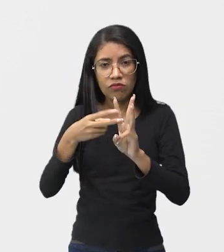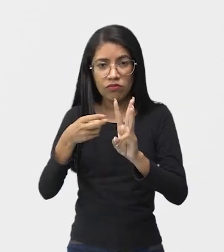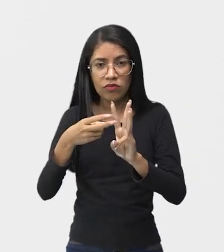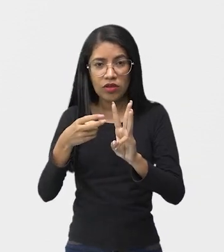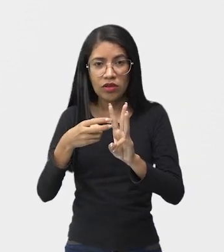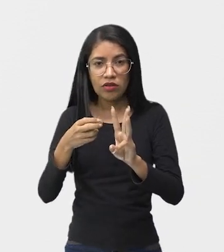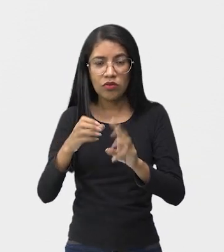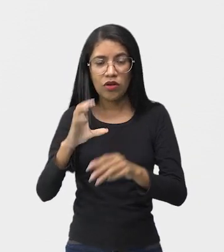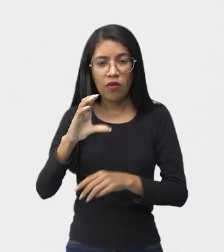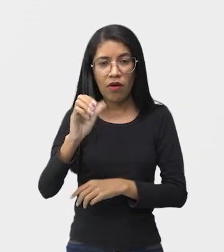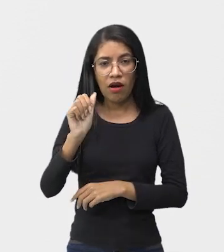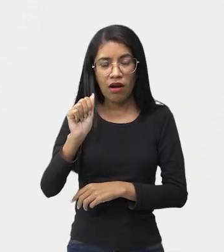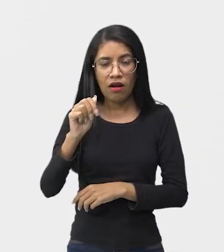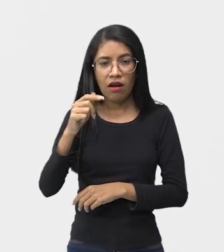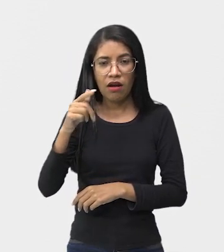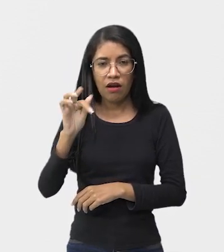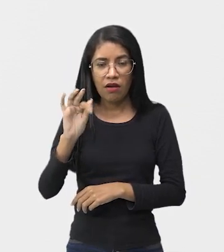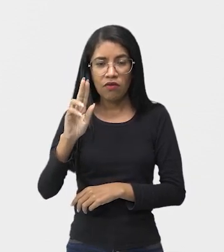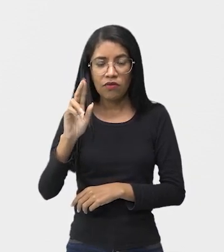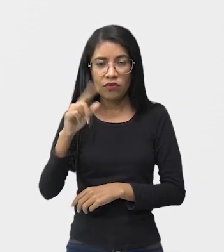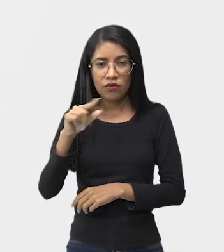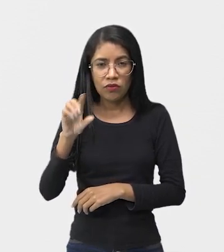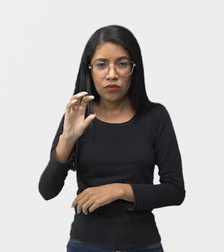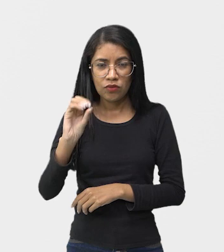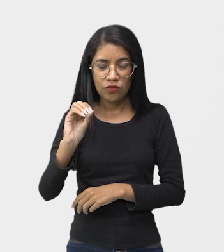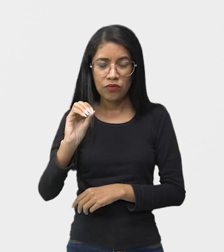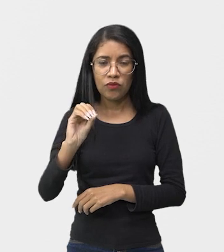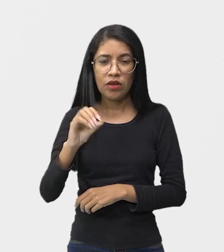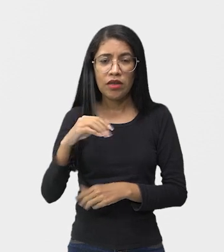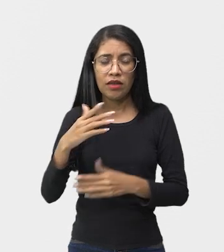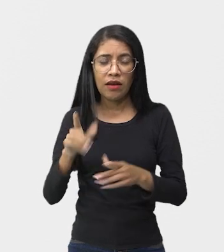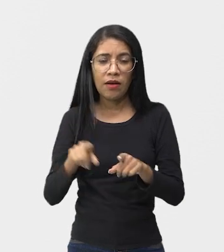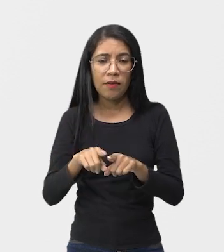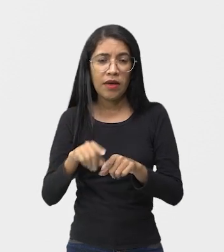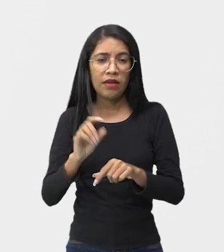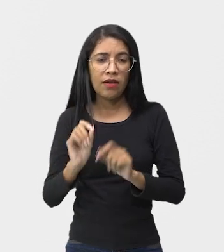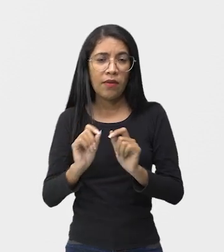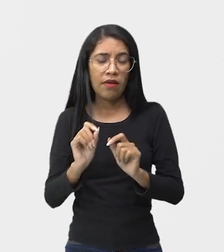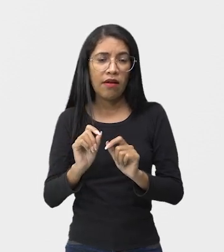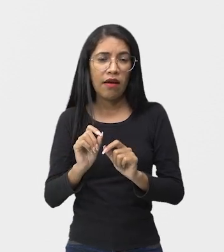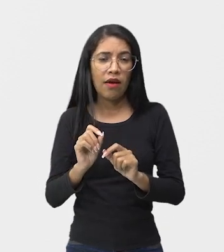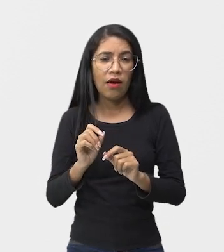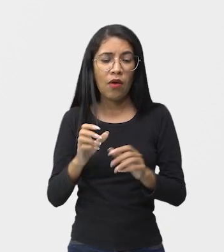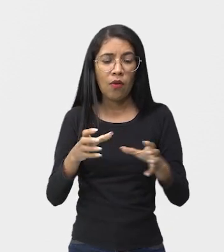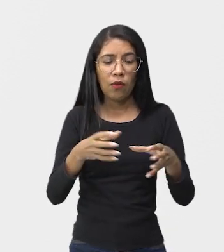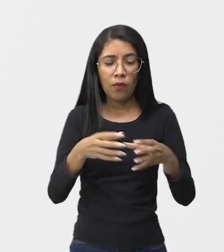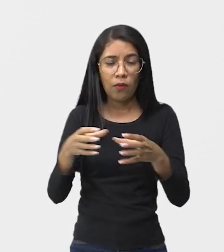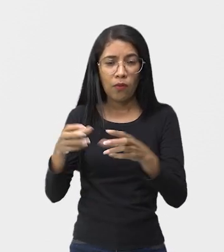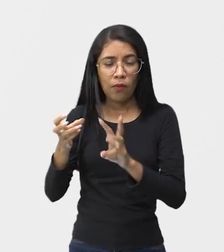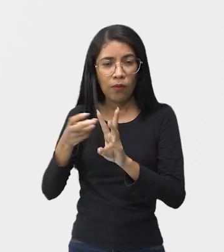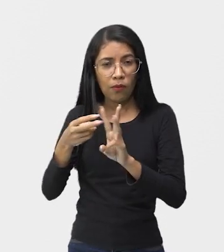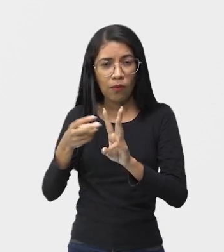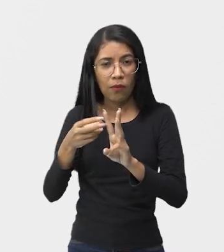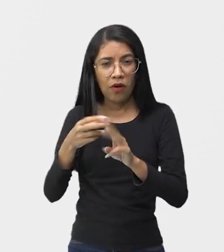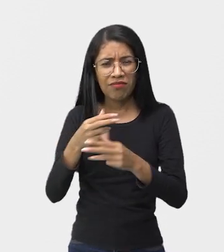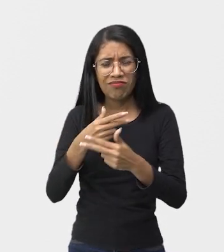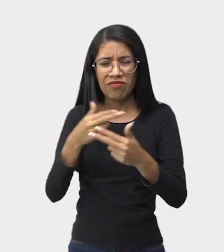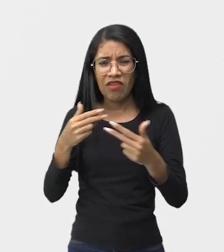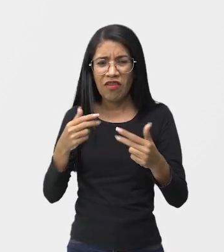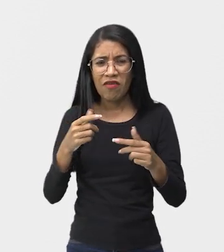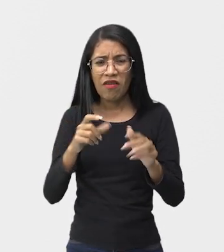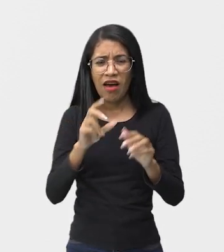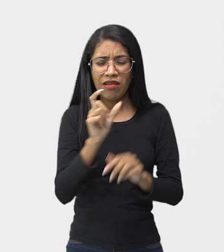índios, tá? Além disso, meus queridos, os povos indígenas deixaram uma infinidade de palavras